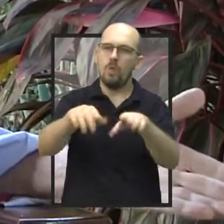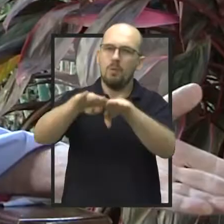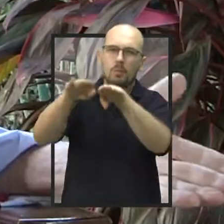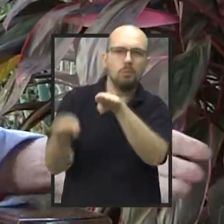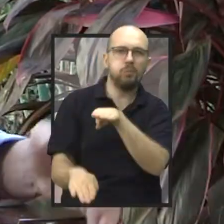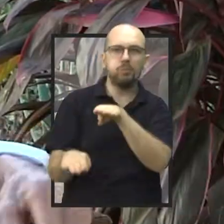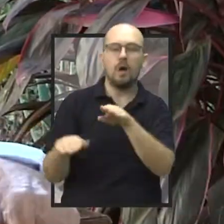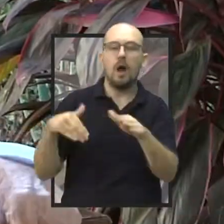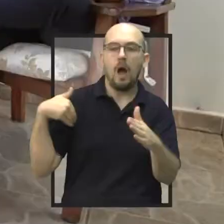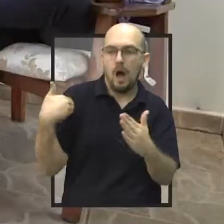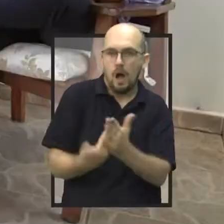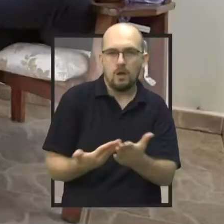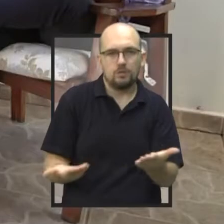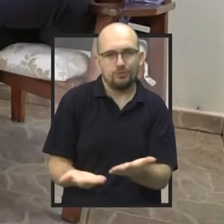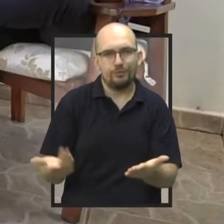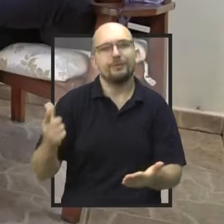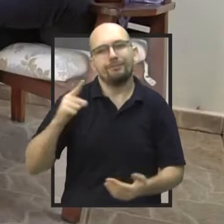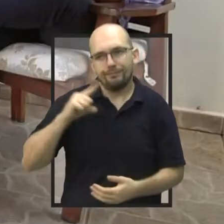ainda hoje.